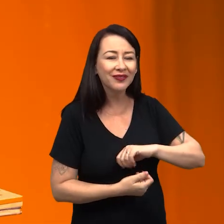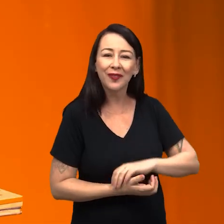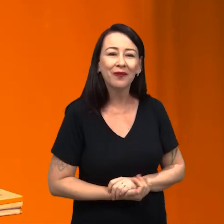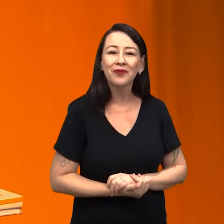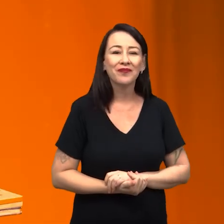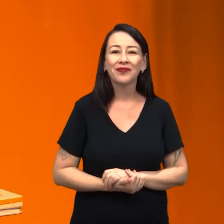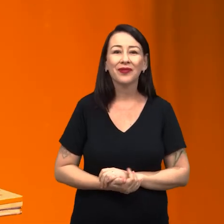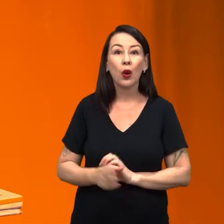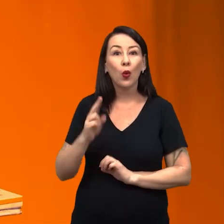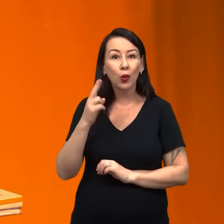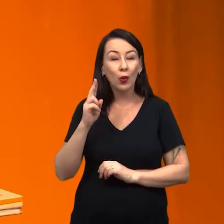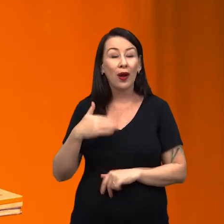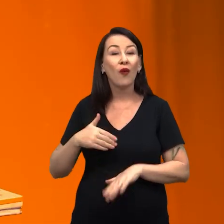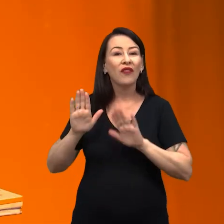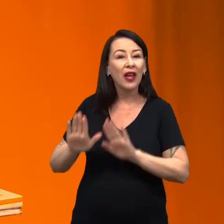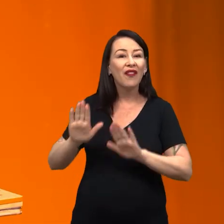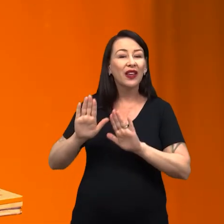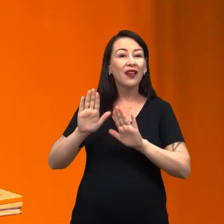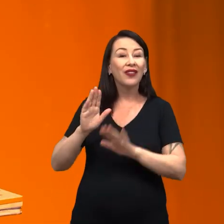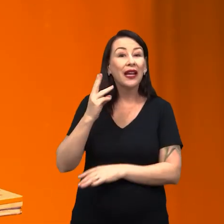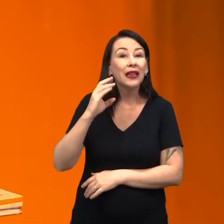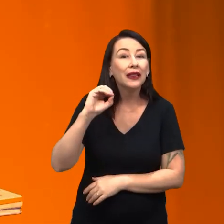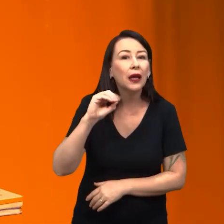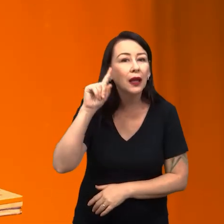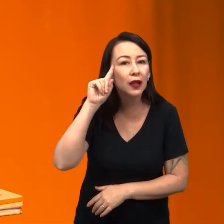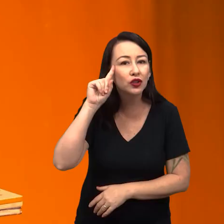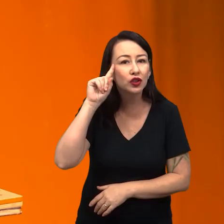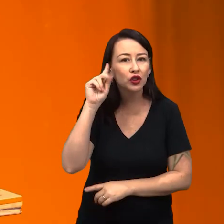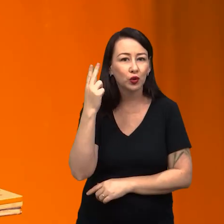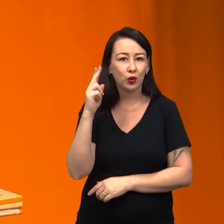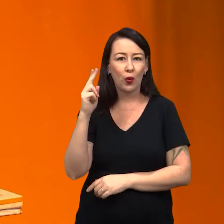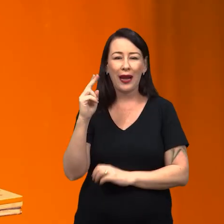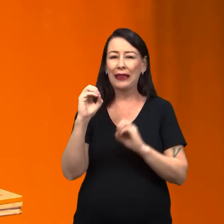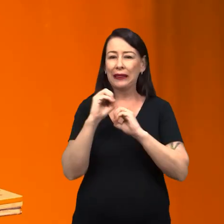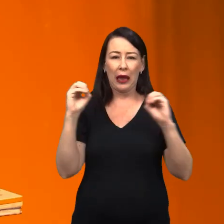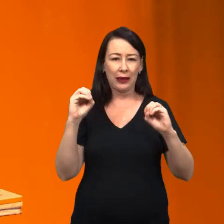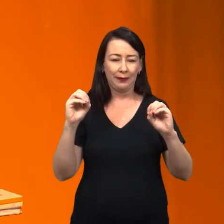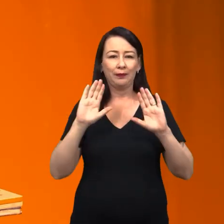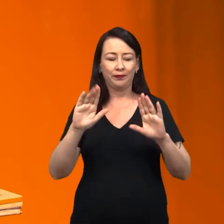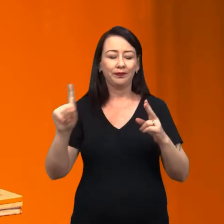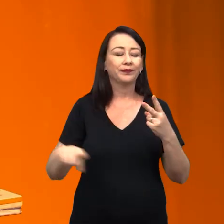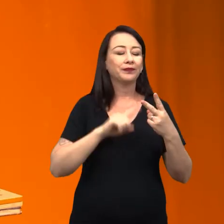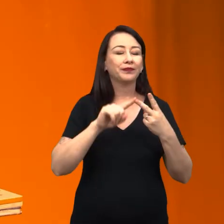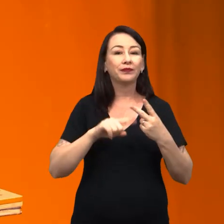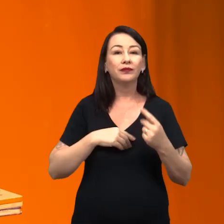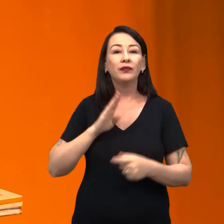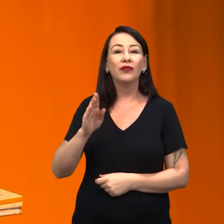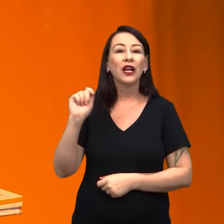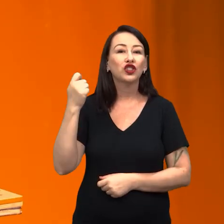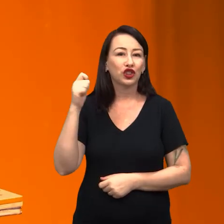30 dias no Uruguai e não achei uma cantiga. Fui na Argentina num congresso de